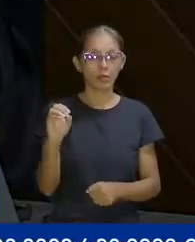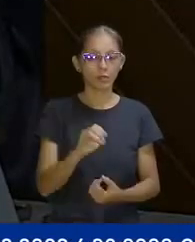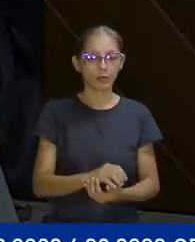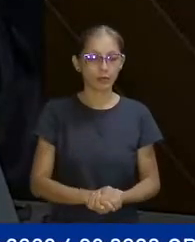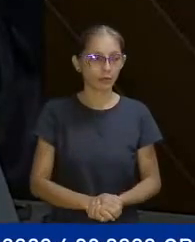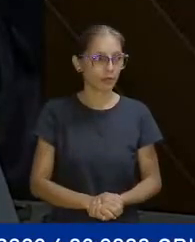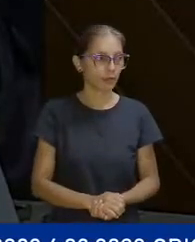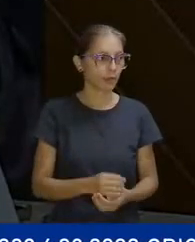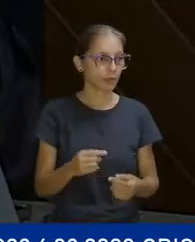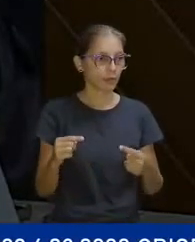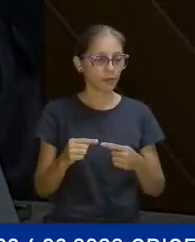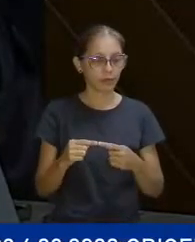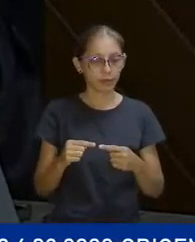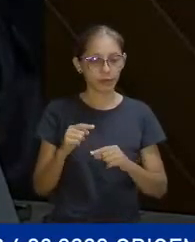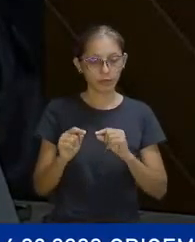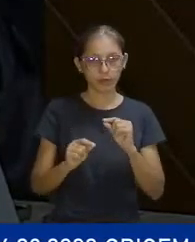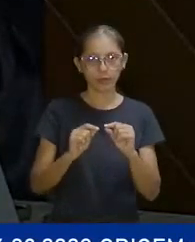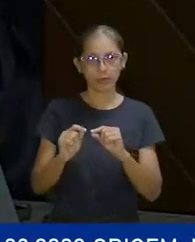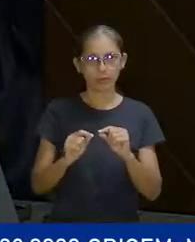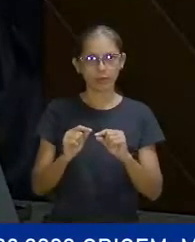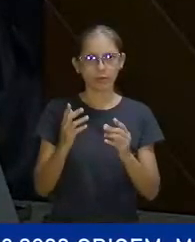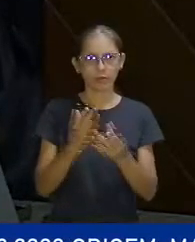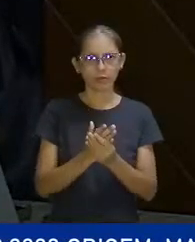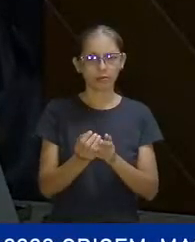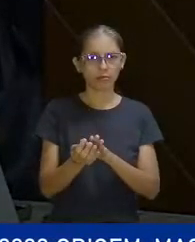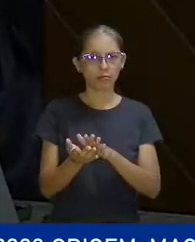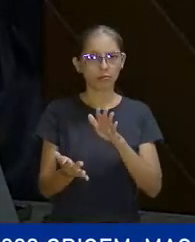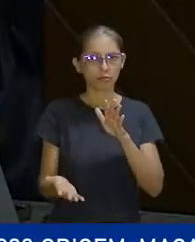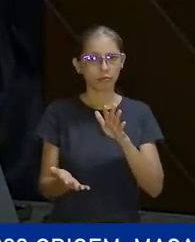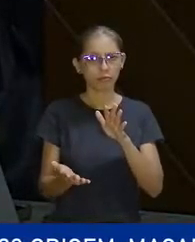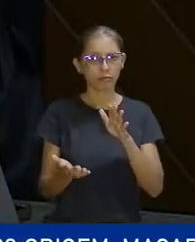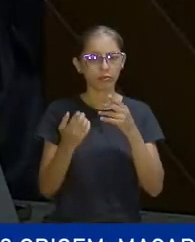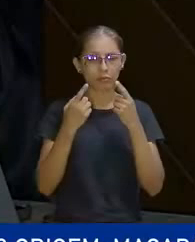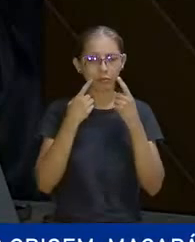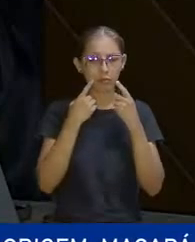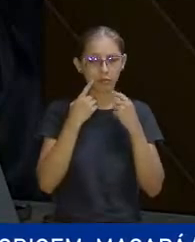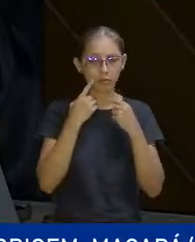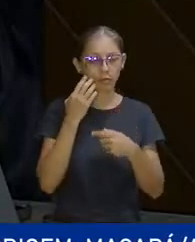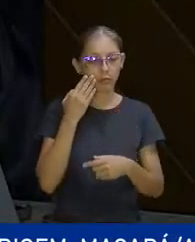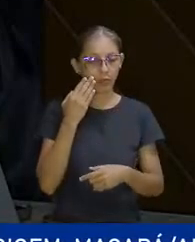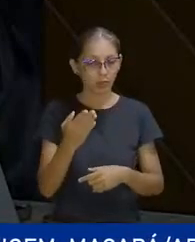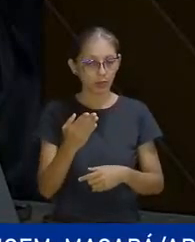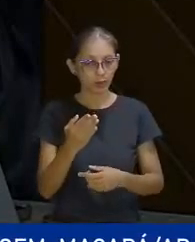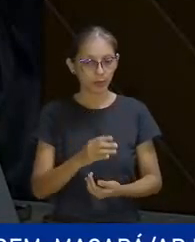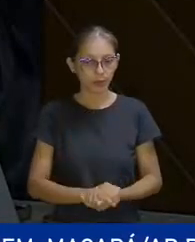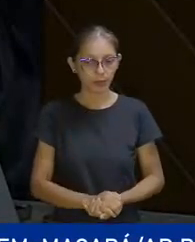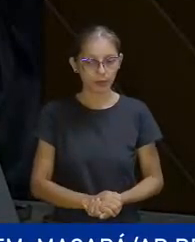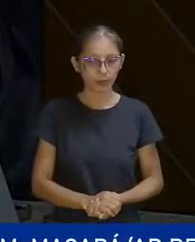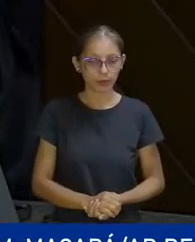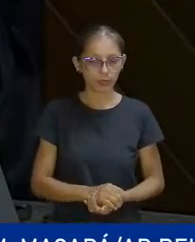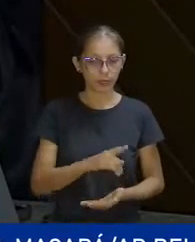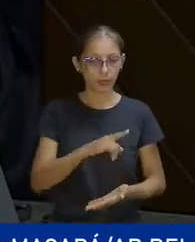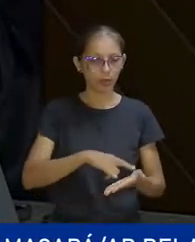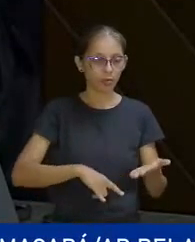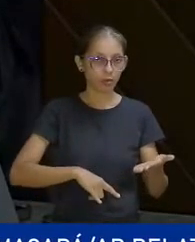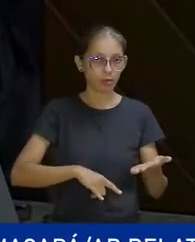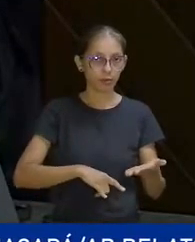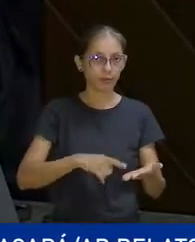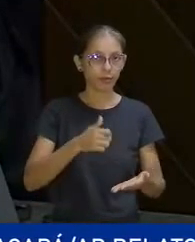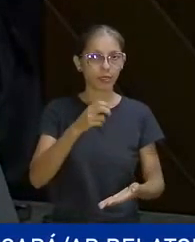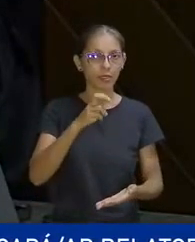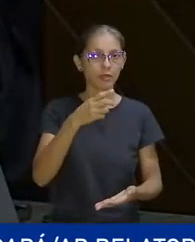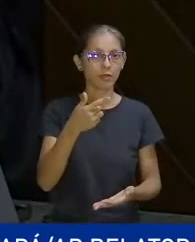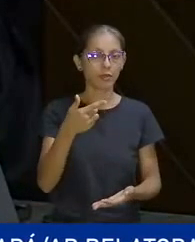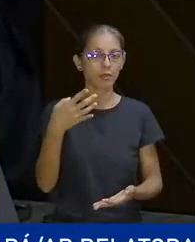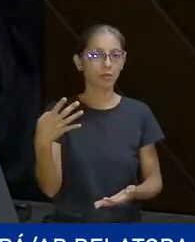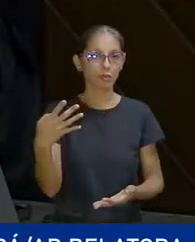6.014,55, consta dos autos a nota fiscal eletrônica 1524, no ID